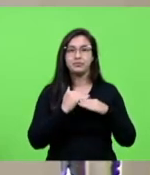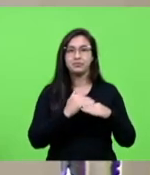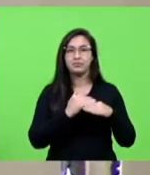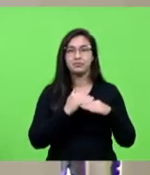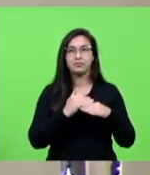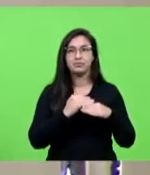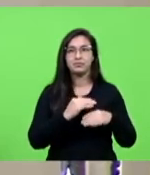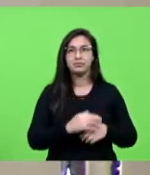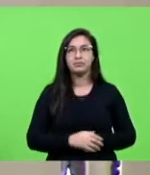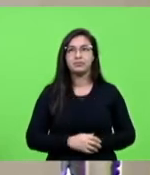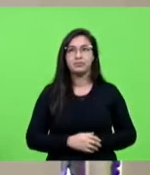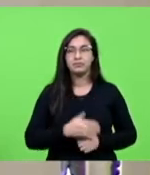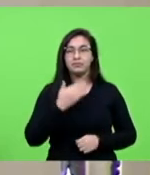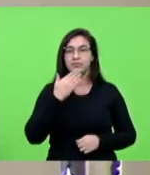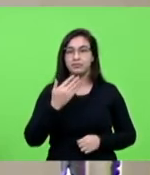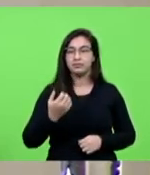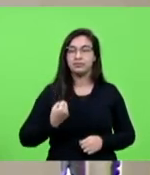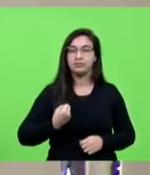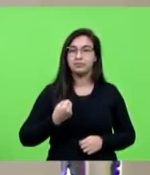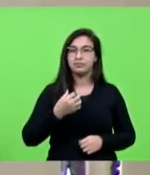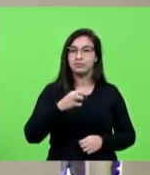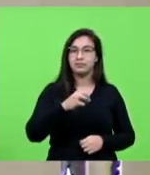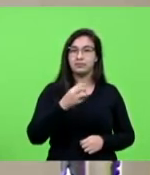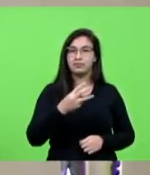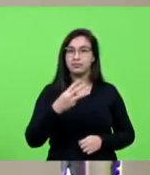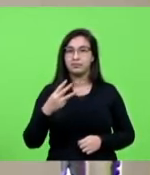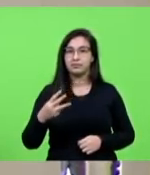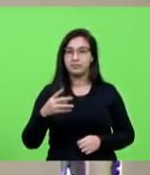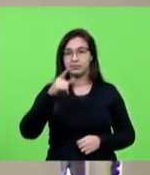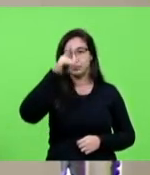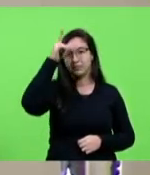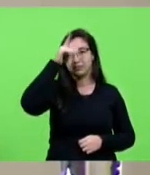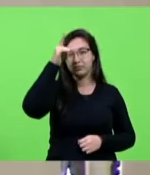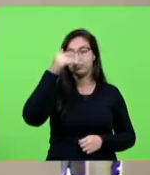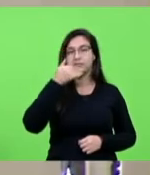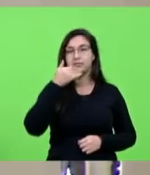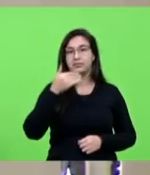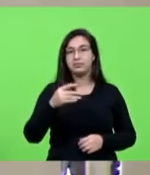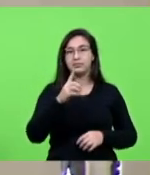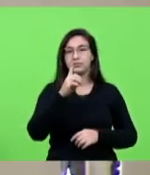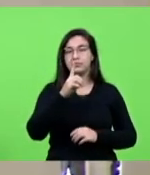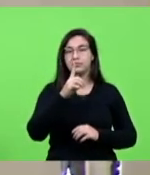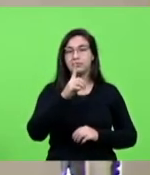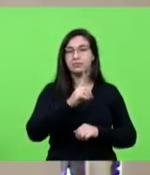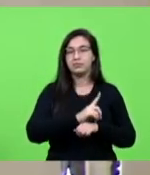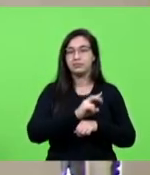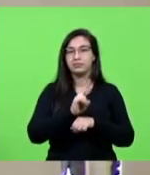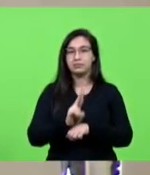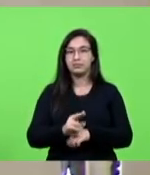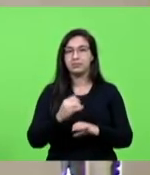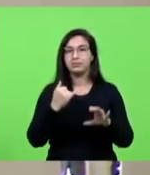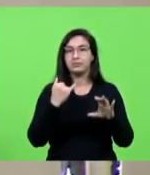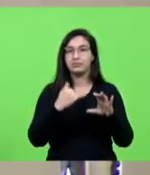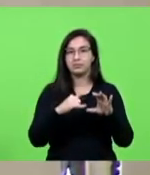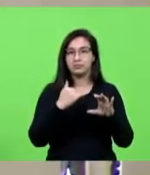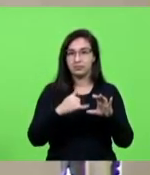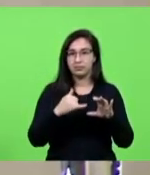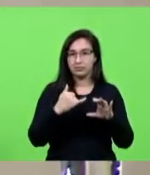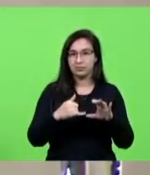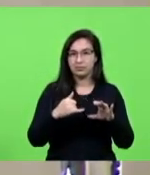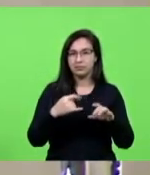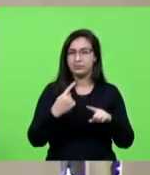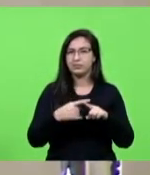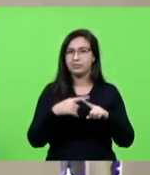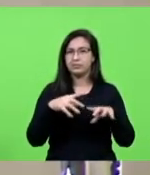por unanimidade, requerimento 933, autor deputado Sargento Lima, solicitando ao diretor-presidente da Celesc informações acerca do apagão